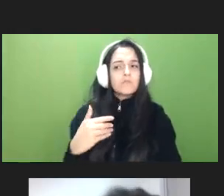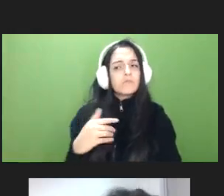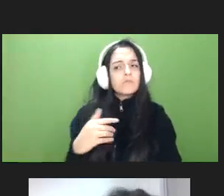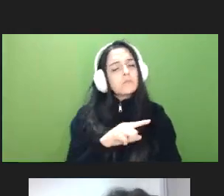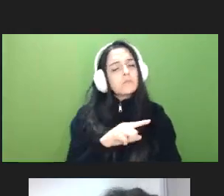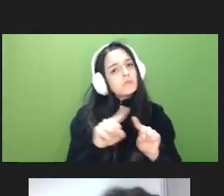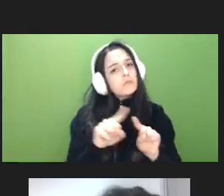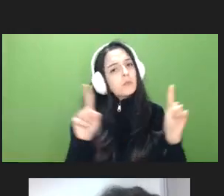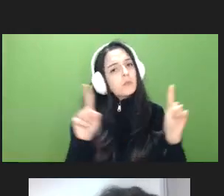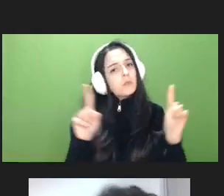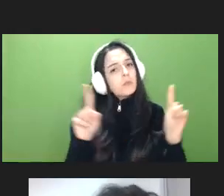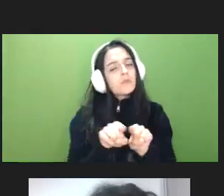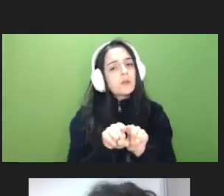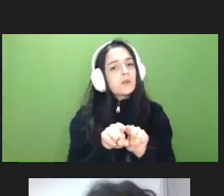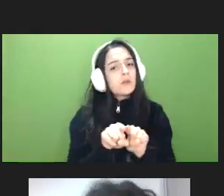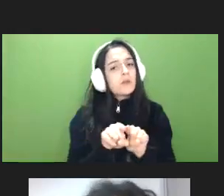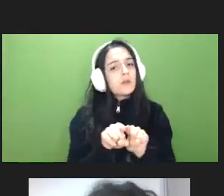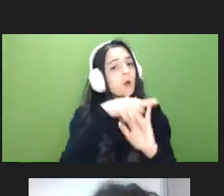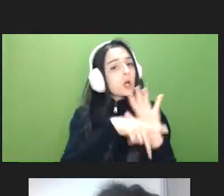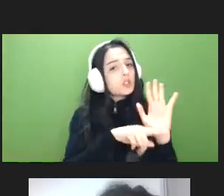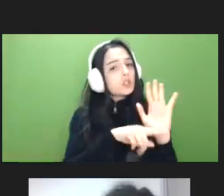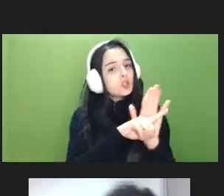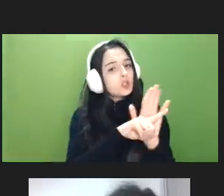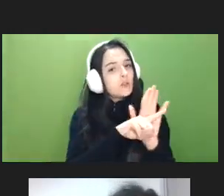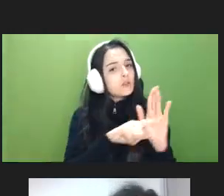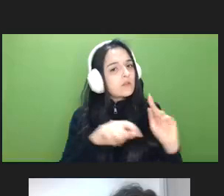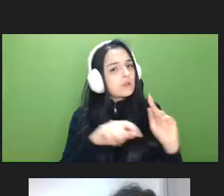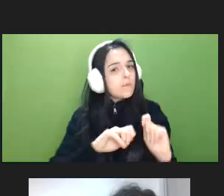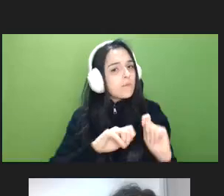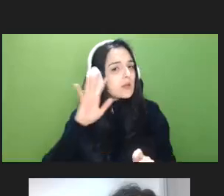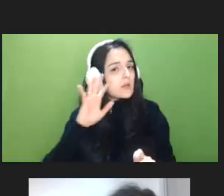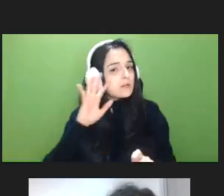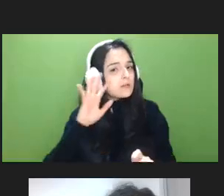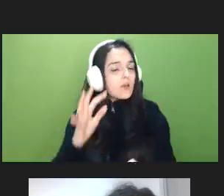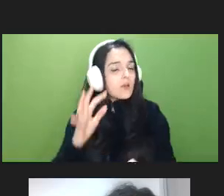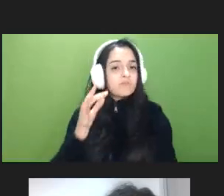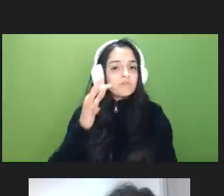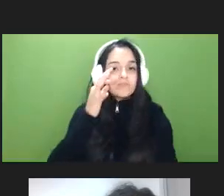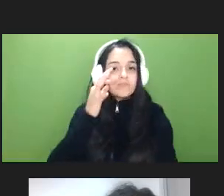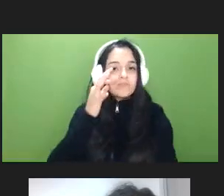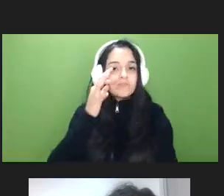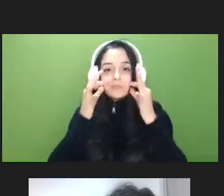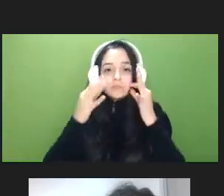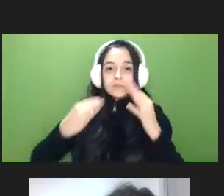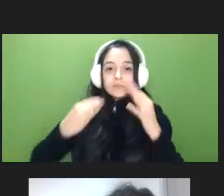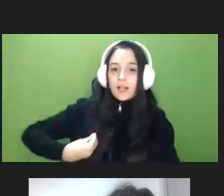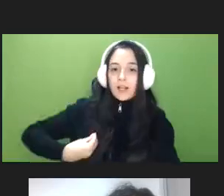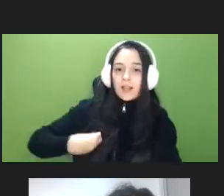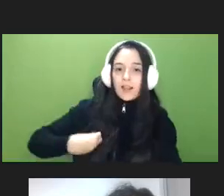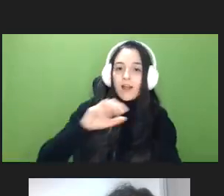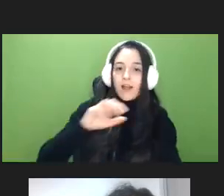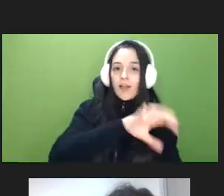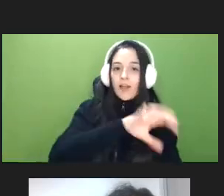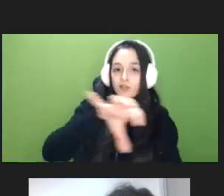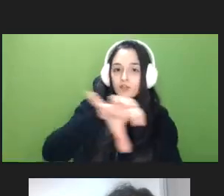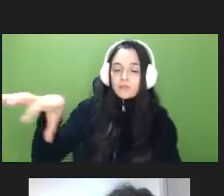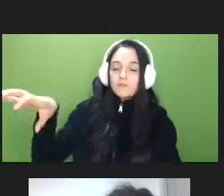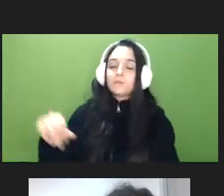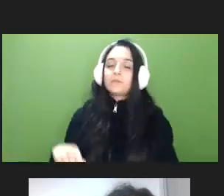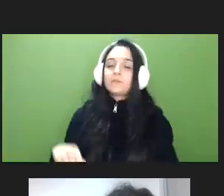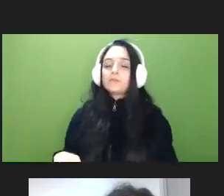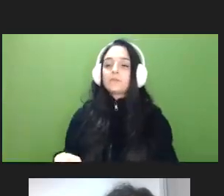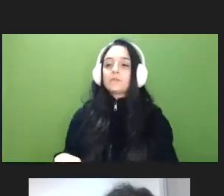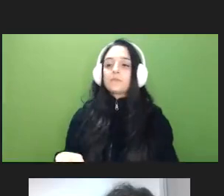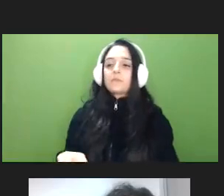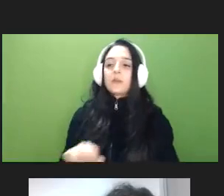projetos de pesquisa para pensar essas realidades, né? Eu lembro que no meio da pandemia, depois dessa minha aproximação, a gente fez um